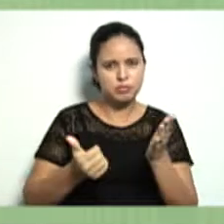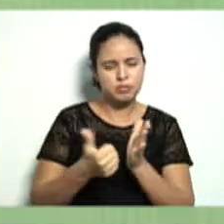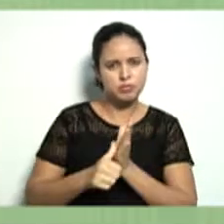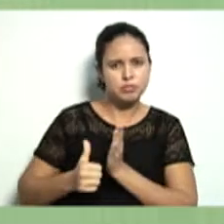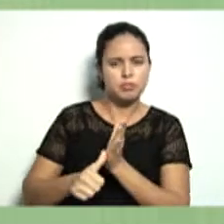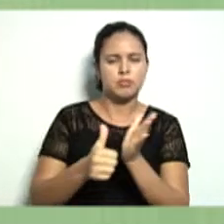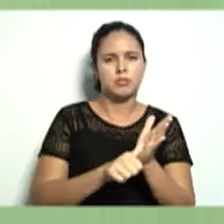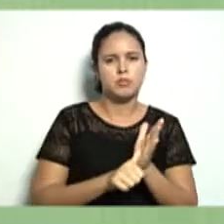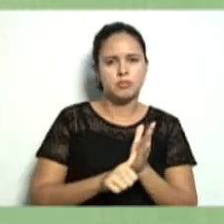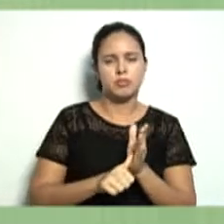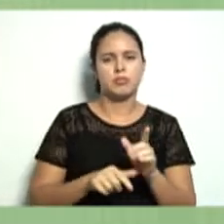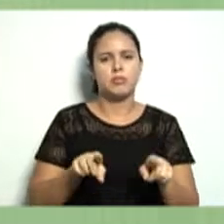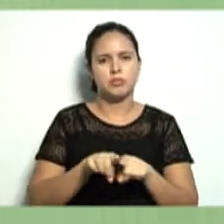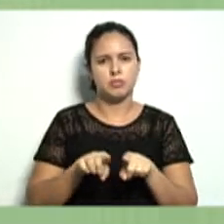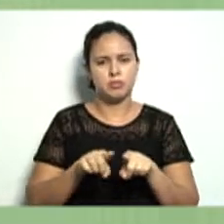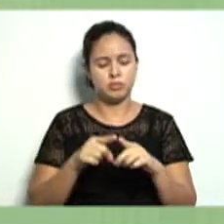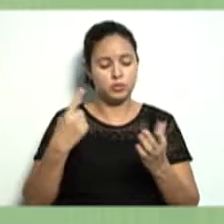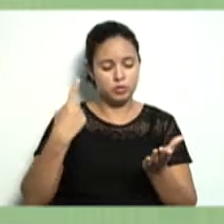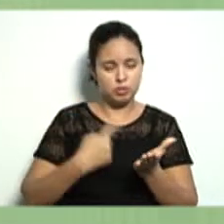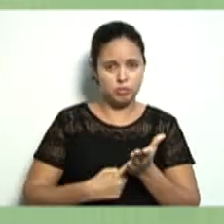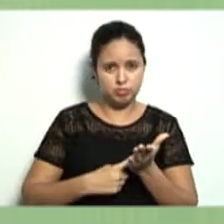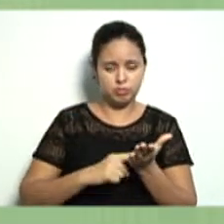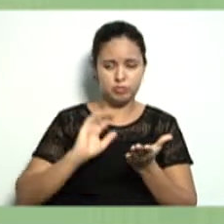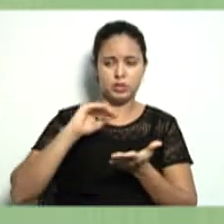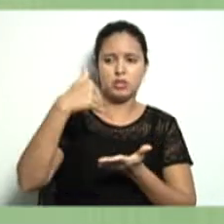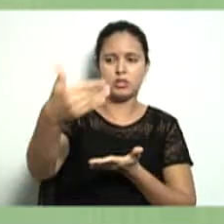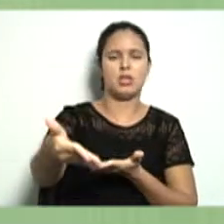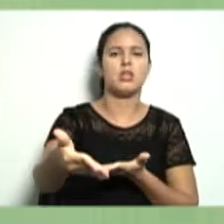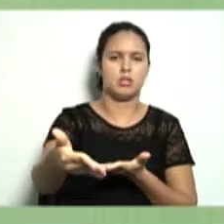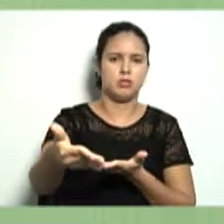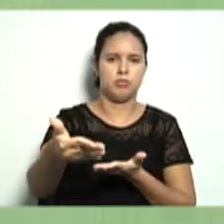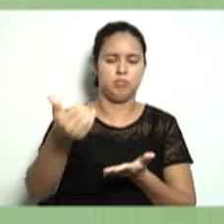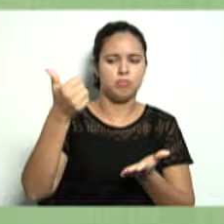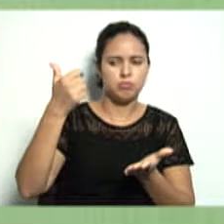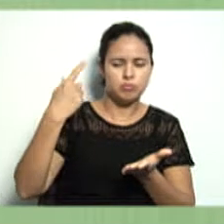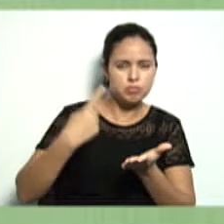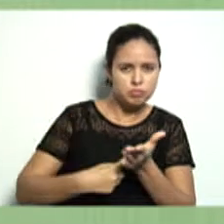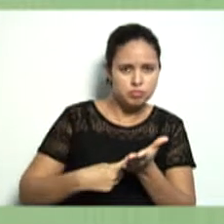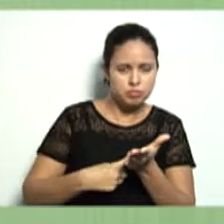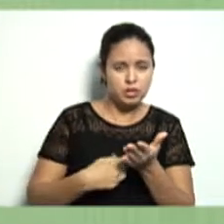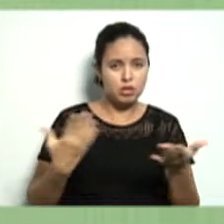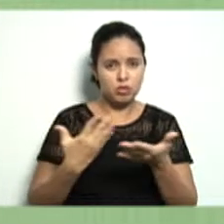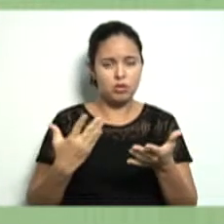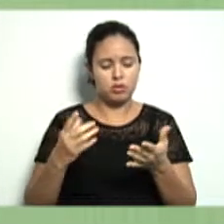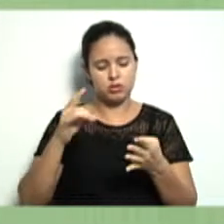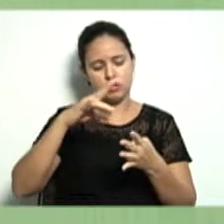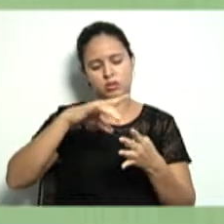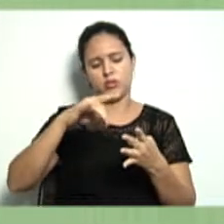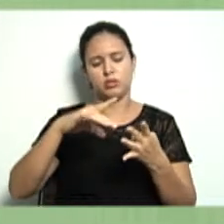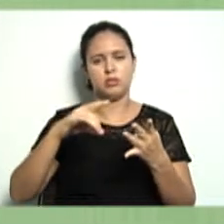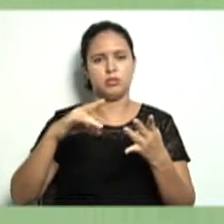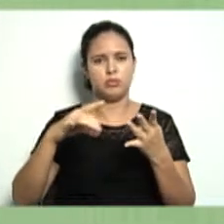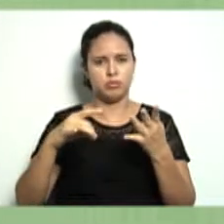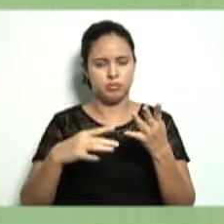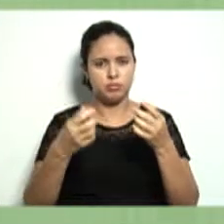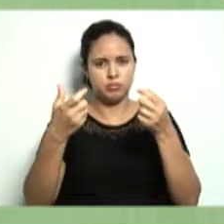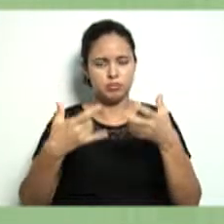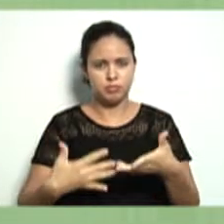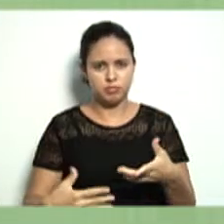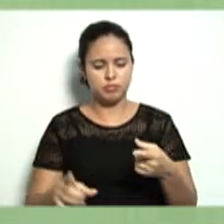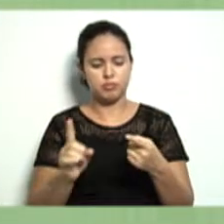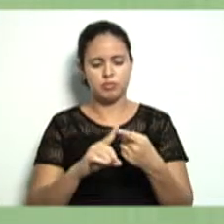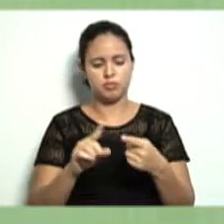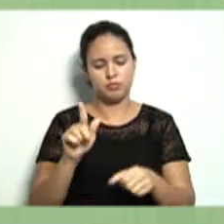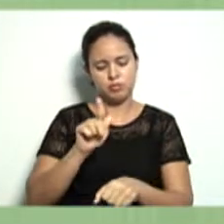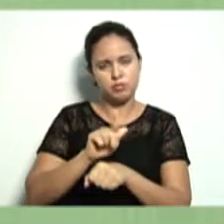e parceria externa. A gente pode falar sobre cada uma agora de forma mais específica. O que seria então a